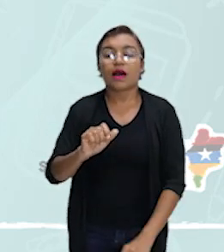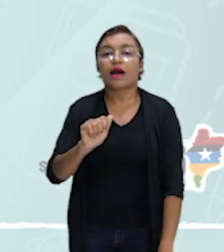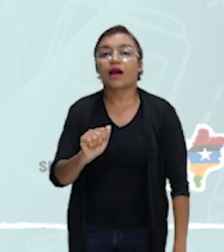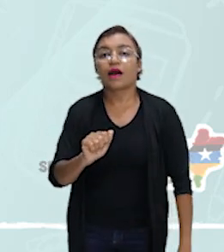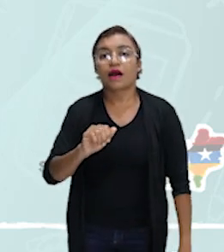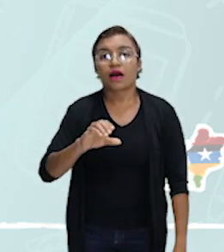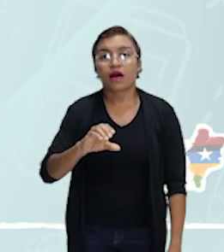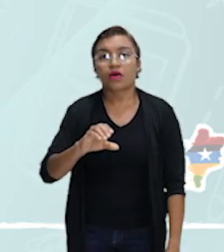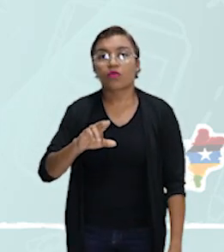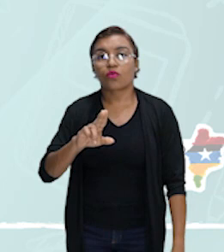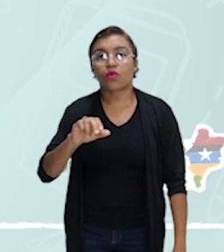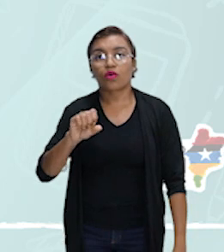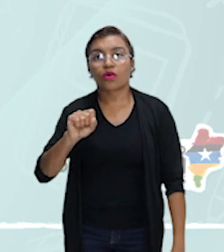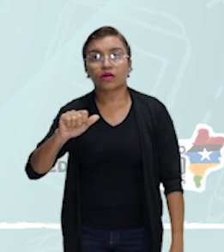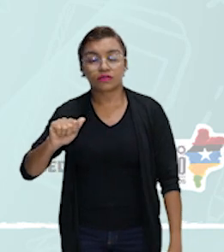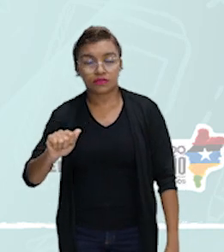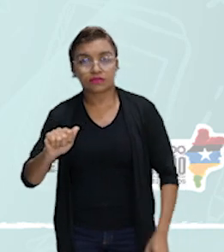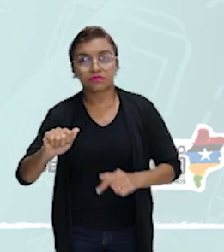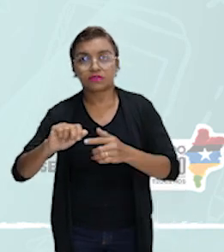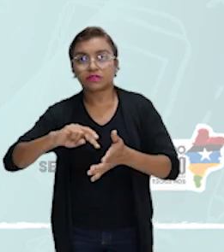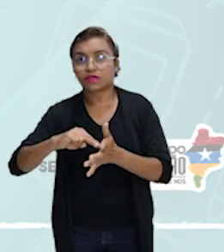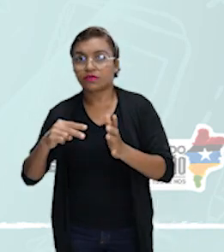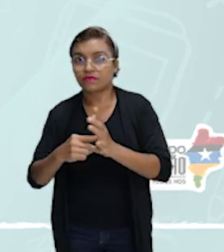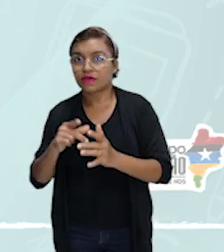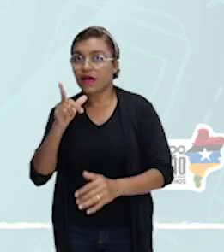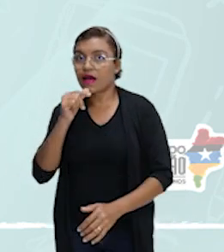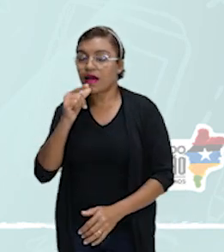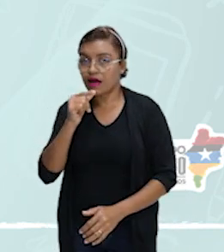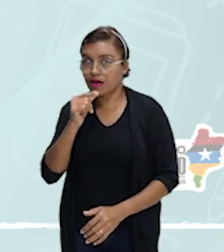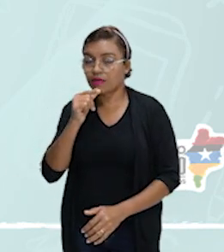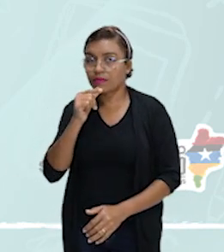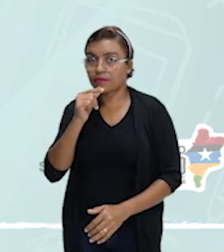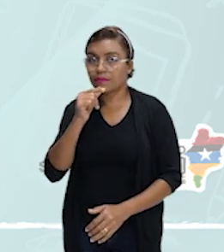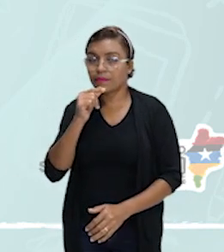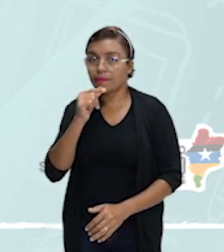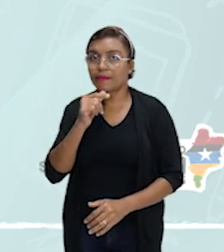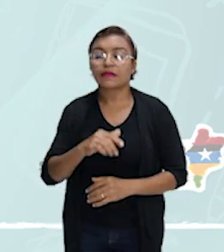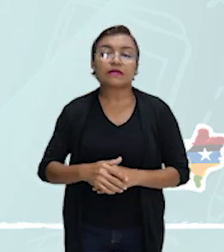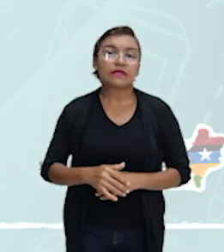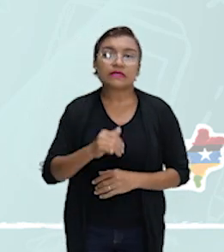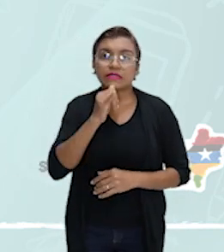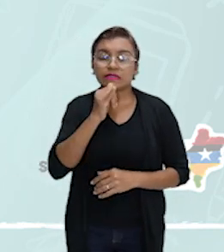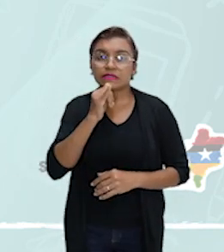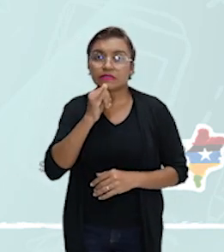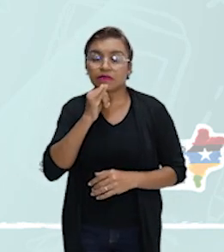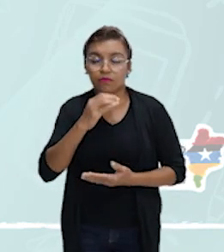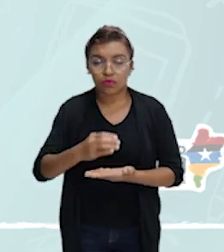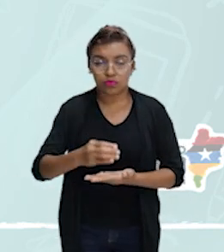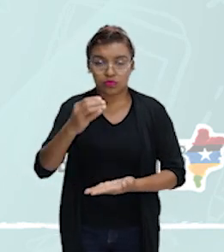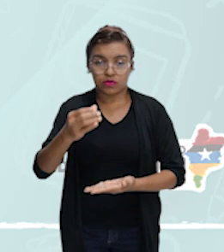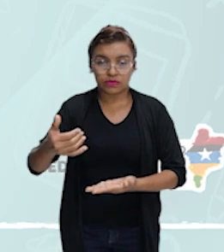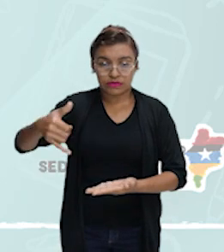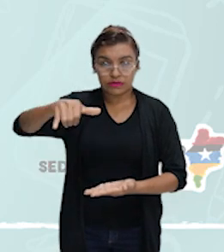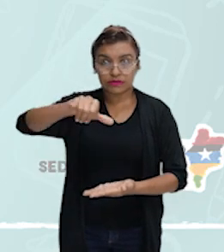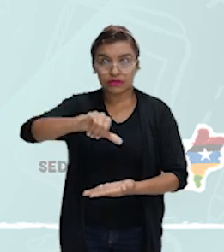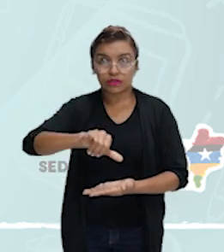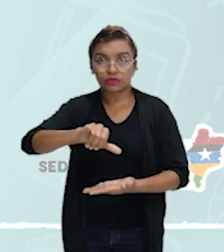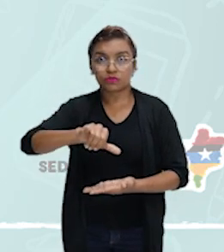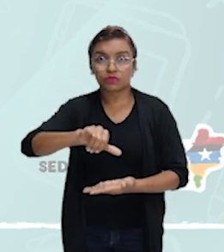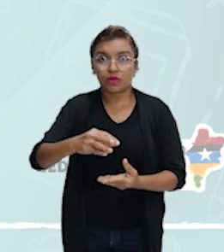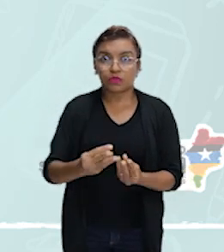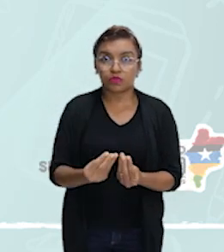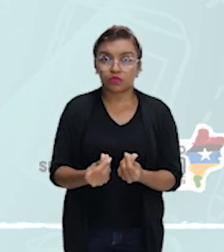quer dizer água. Então, uma solução onde o solvente é a água, ou seja, substância dissolvida em